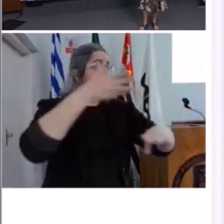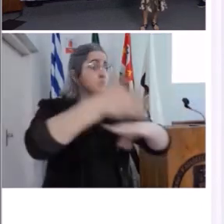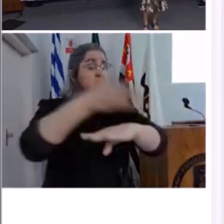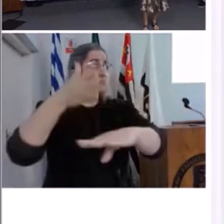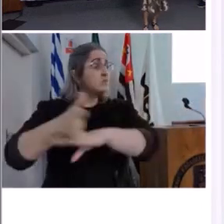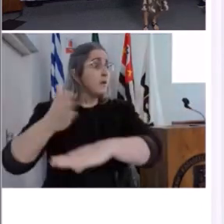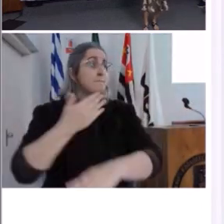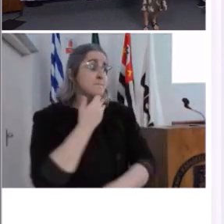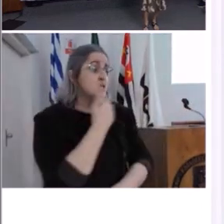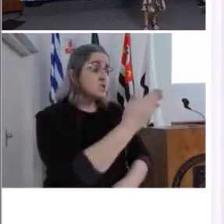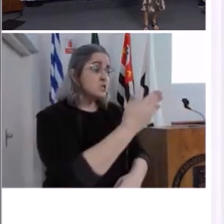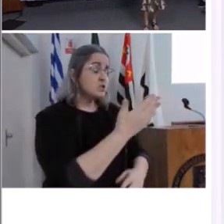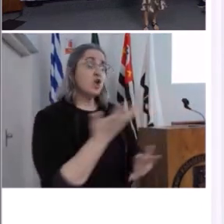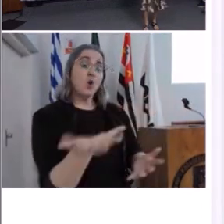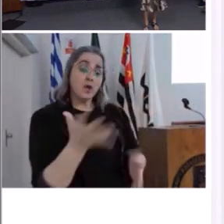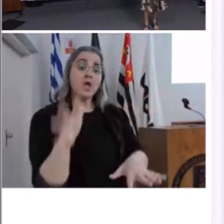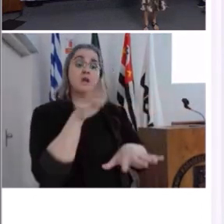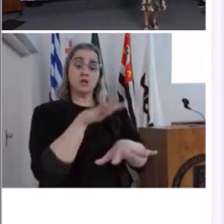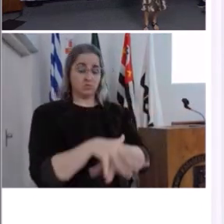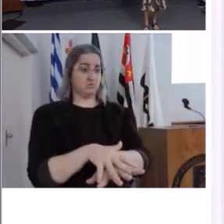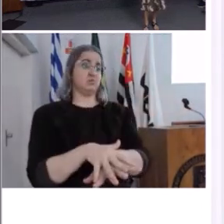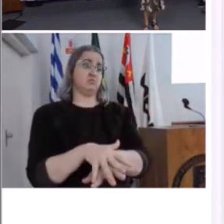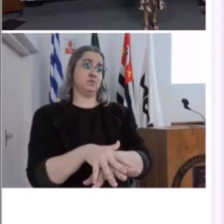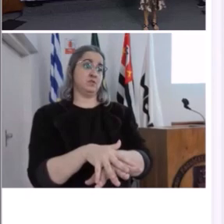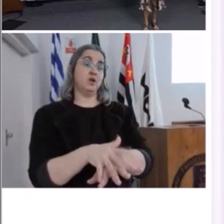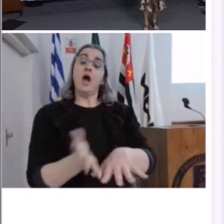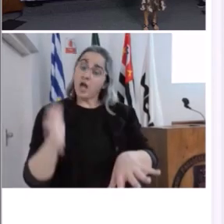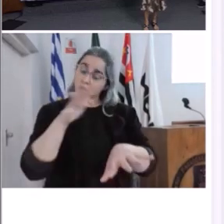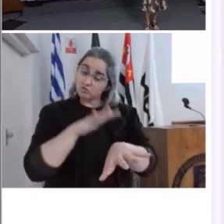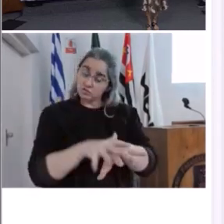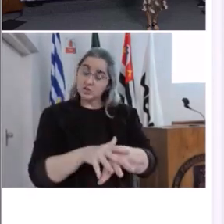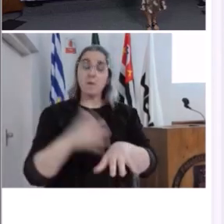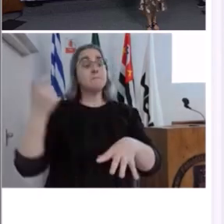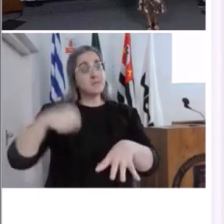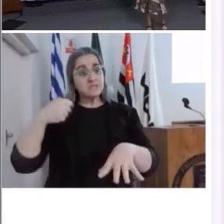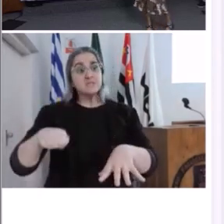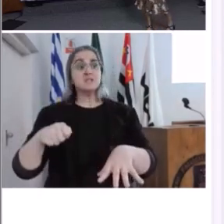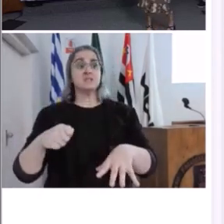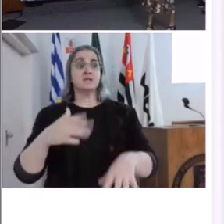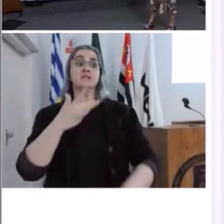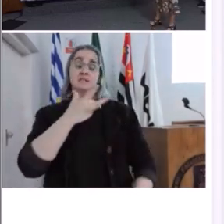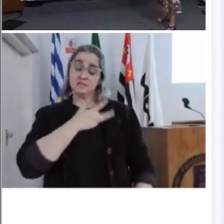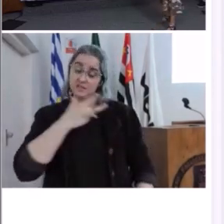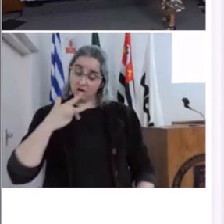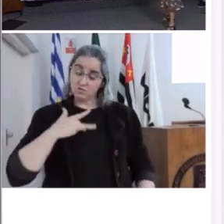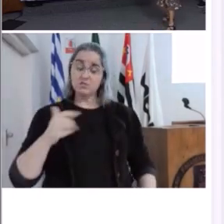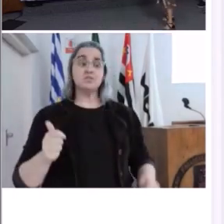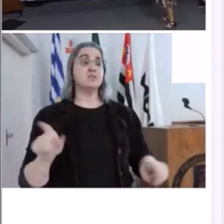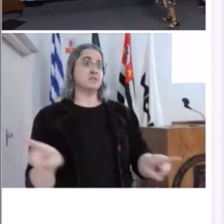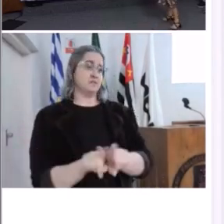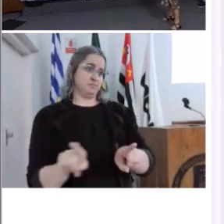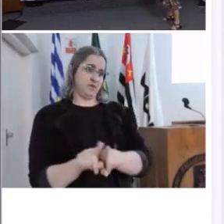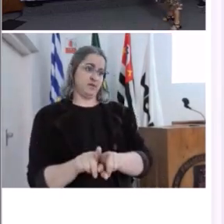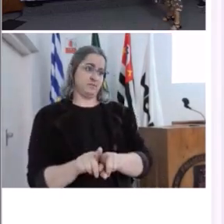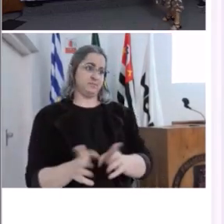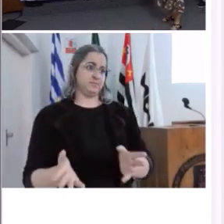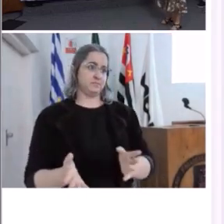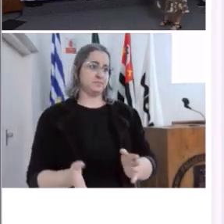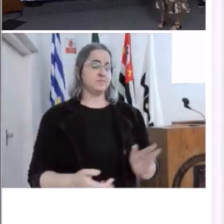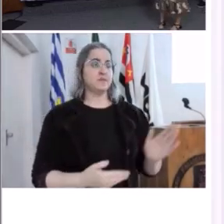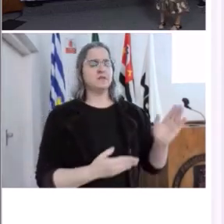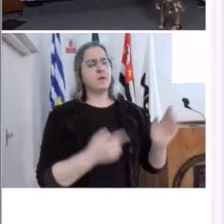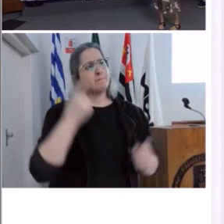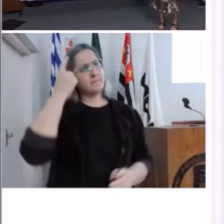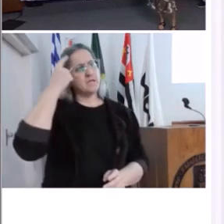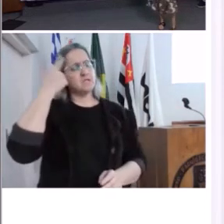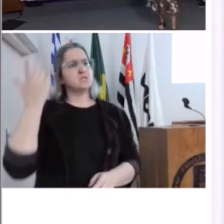infantaria, solicitando a inclusão. E para a inclusão, não tem como falar em inclusão se não falar em saúde. Então, vamos lá. Se a gente for pensar no curso